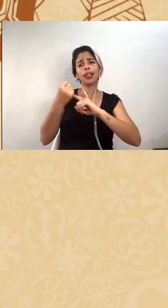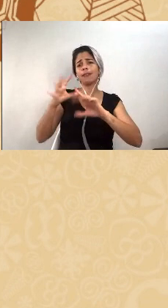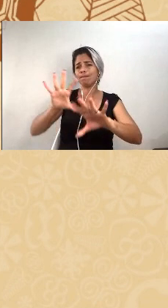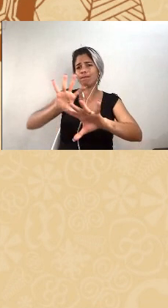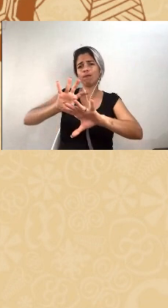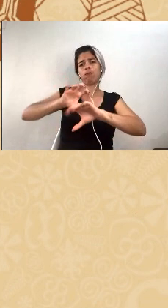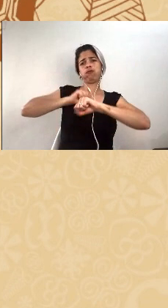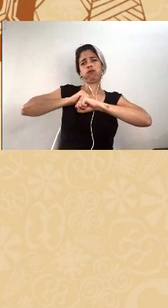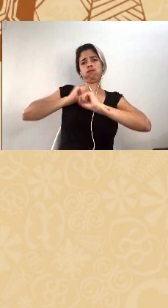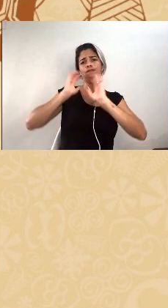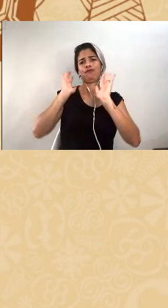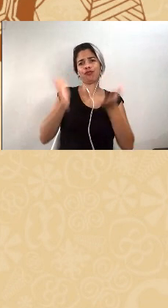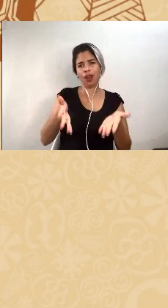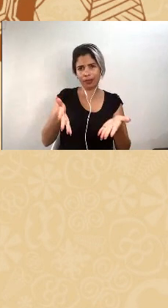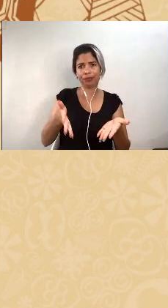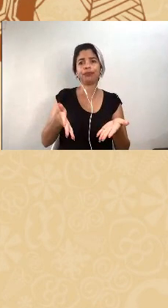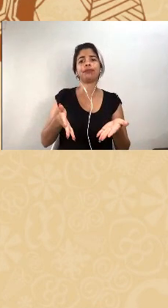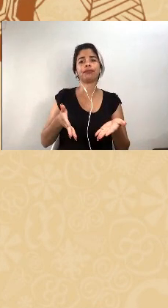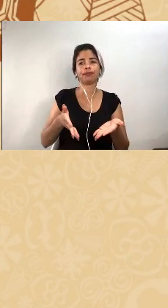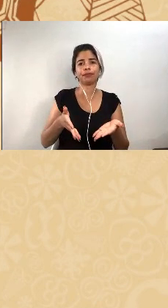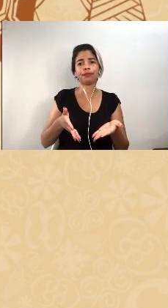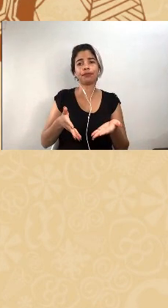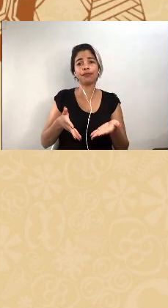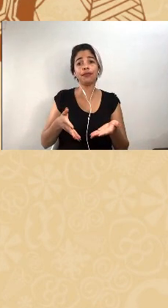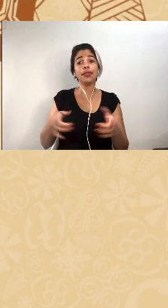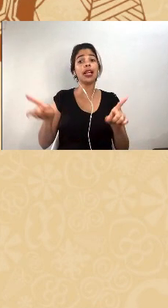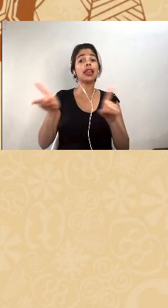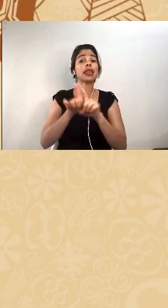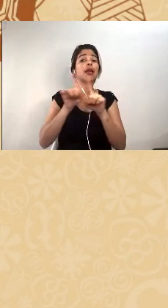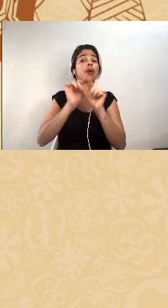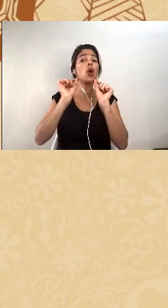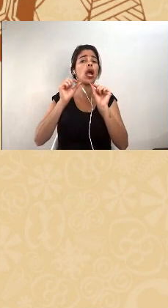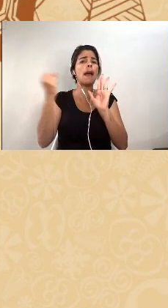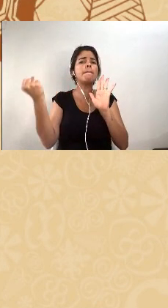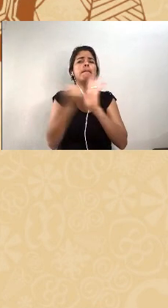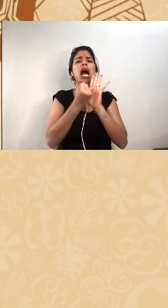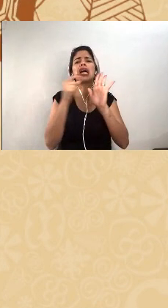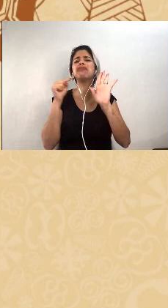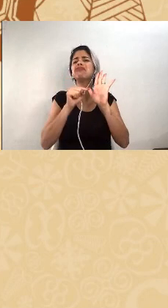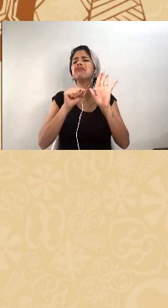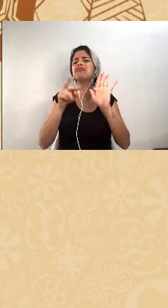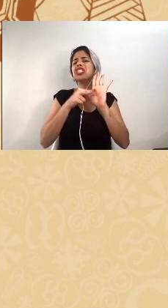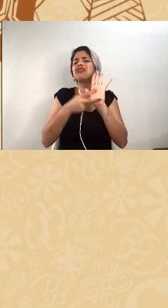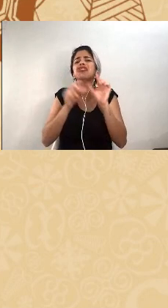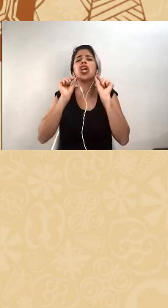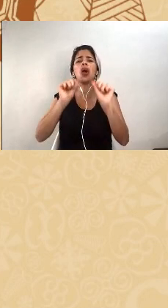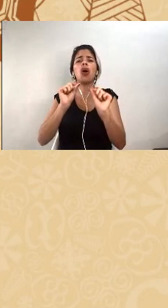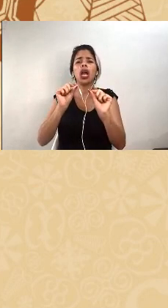Próximo, Mário. E esses símbolos, eles estão no nosso dia a dia,